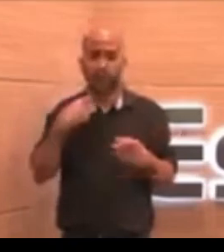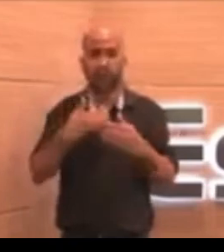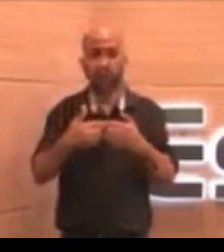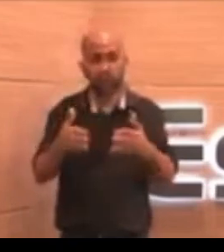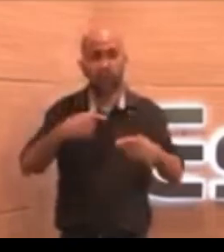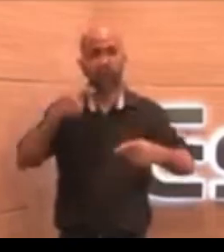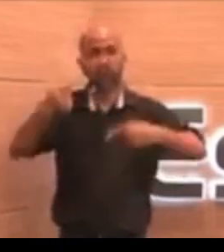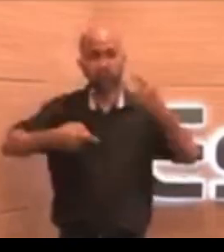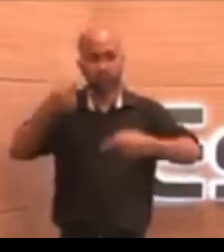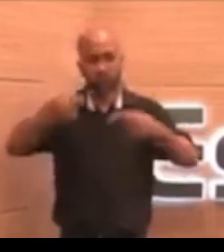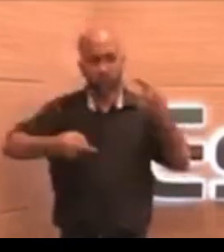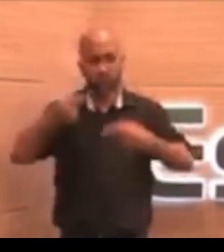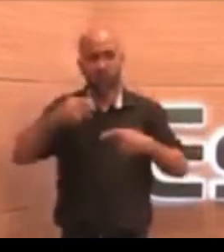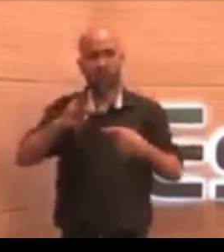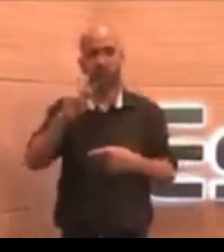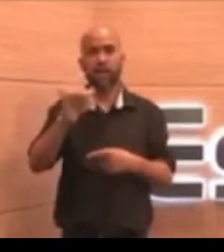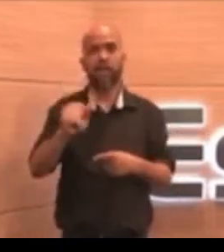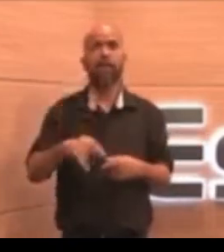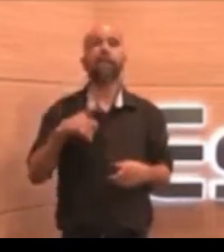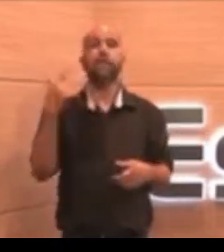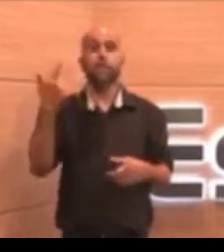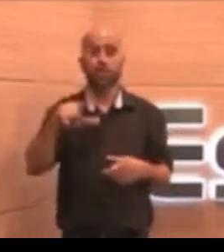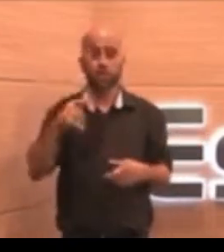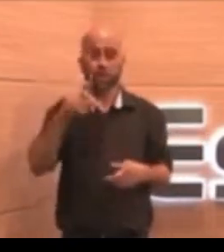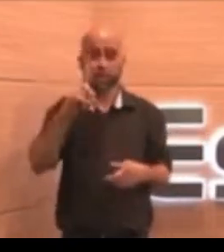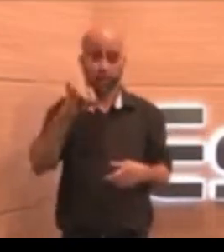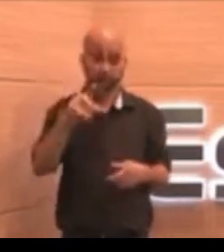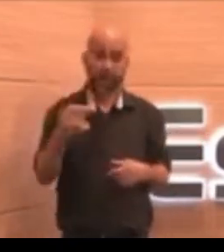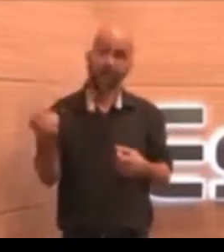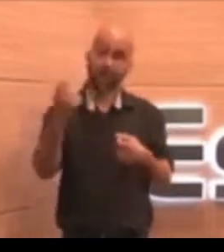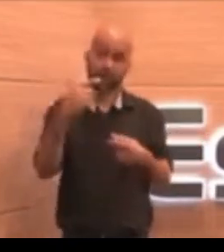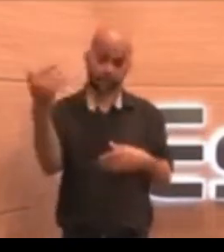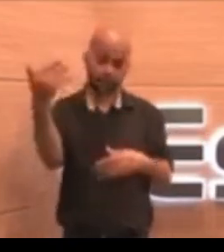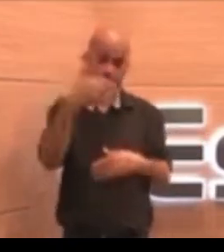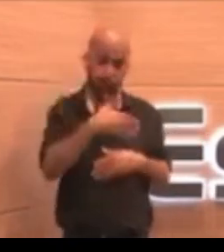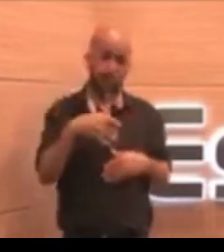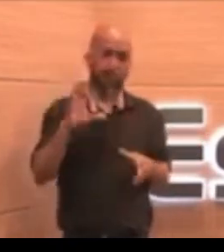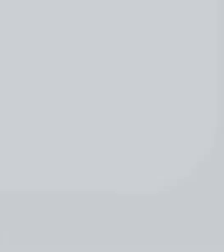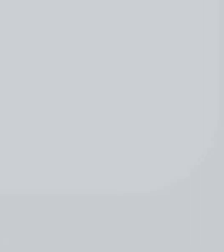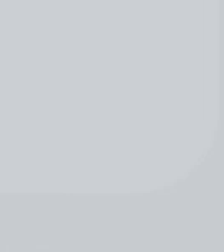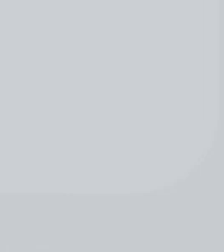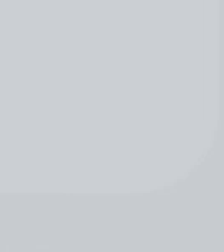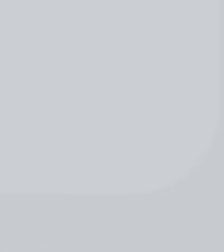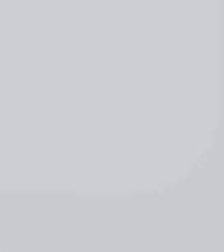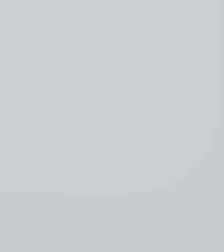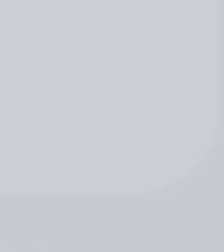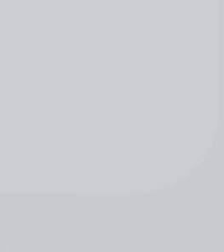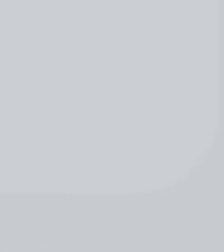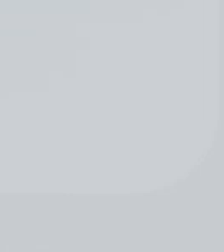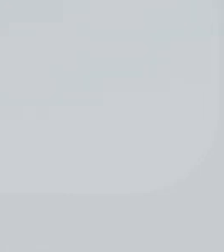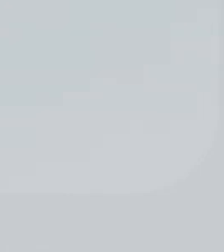Circulando junto com você, presente nos melhores momentos do campus Maracanã da Estácio.